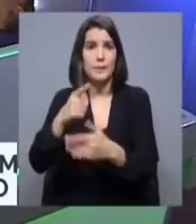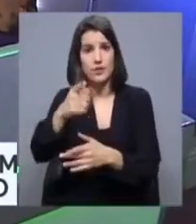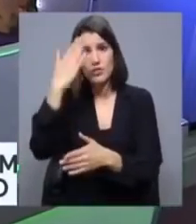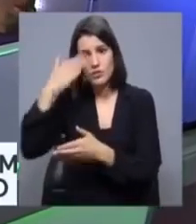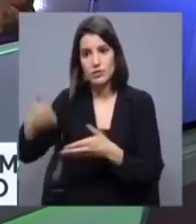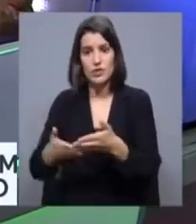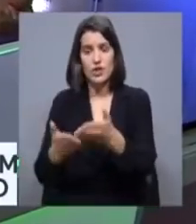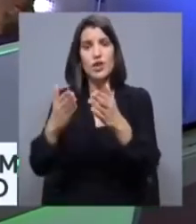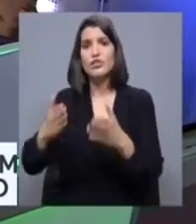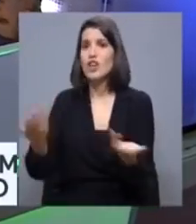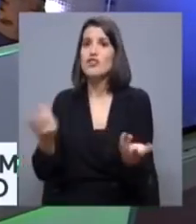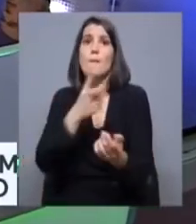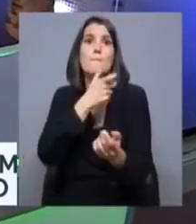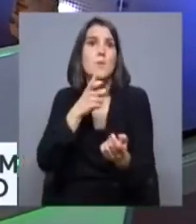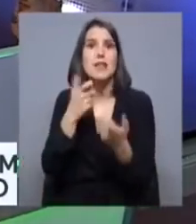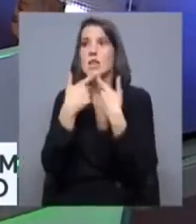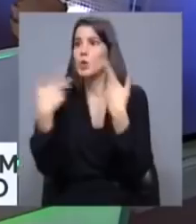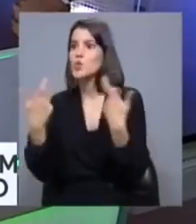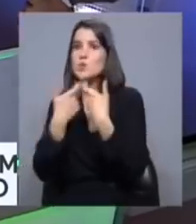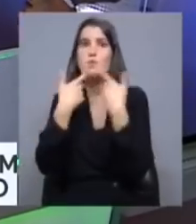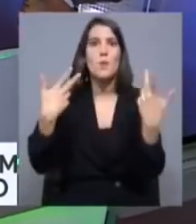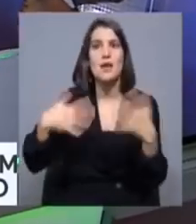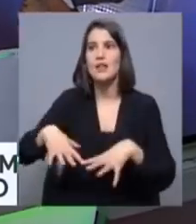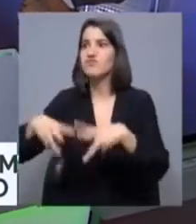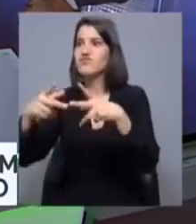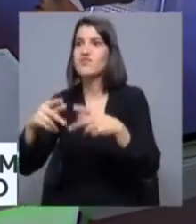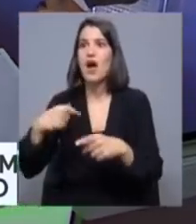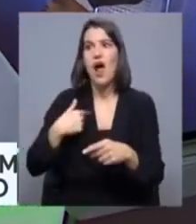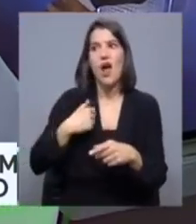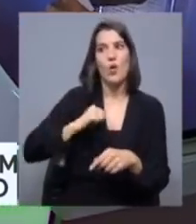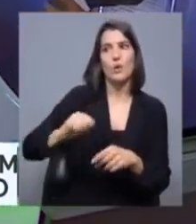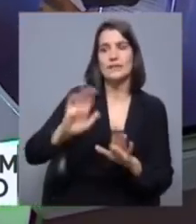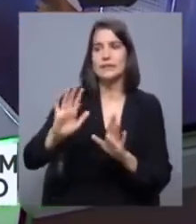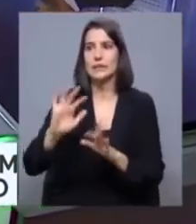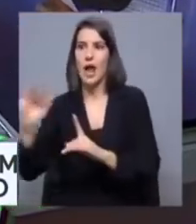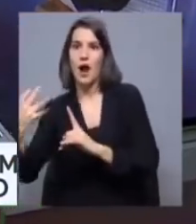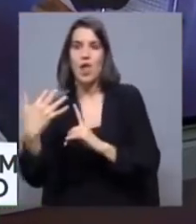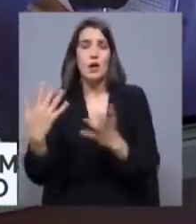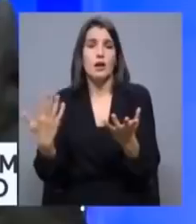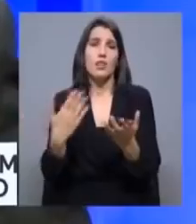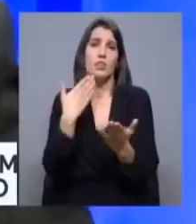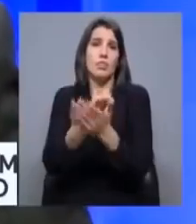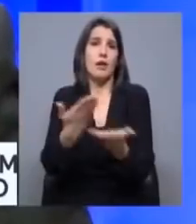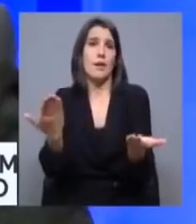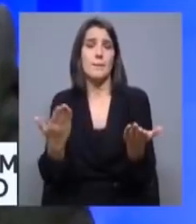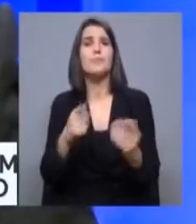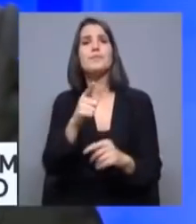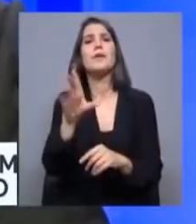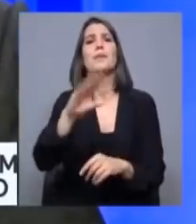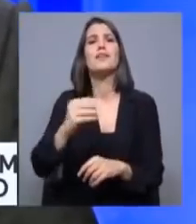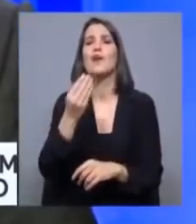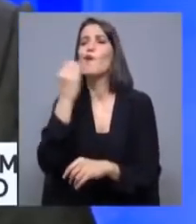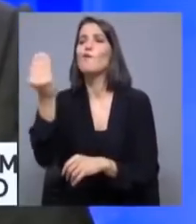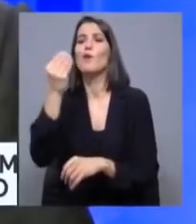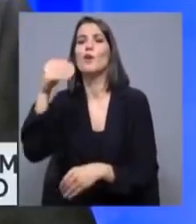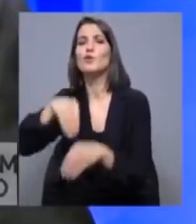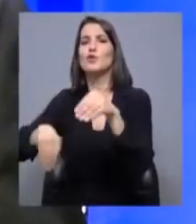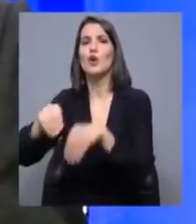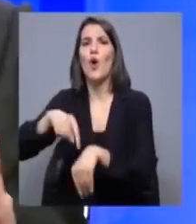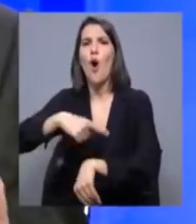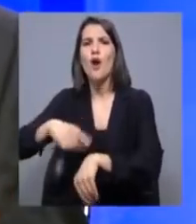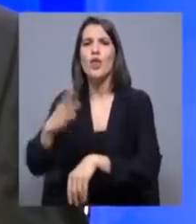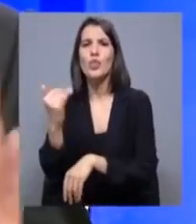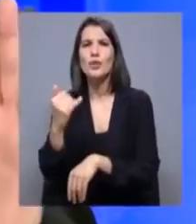crescer o todo custo por um tempo todo todos e não sendo capaz de terem Popular o soltar Isto é um exemplo paradigmático foi o famoso da missão adaptação em